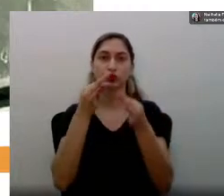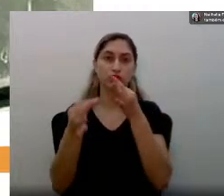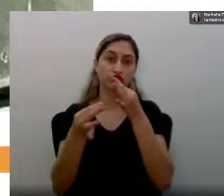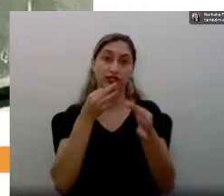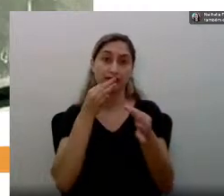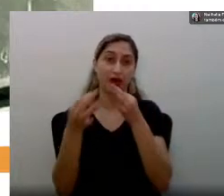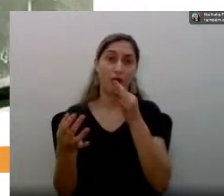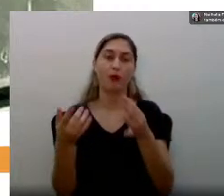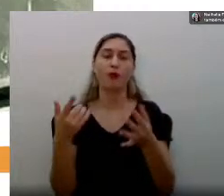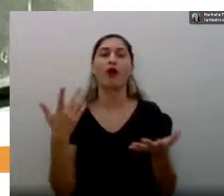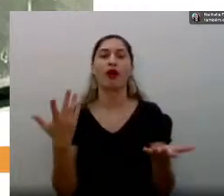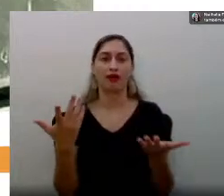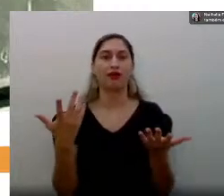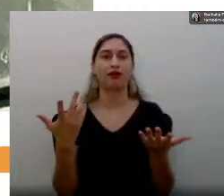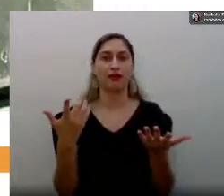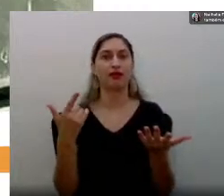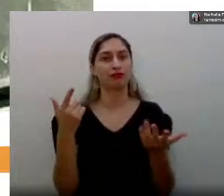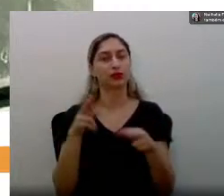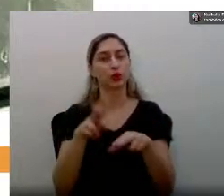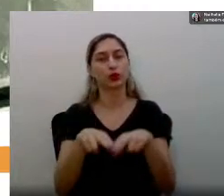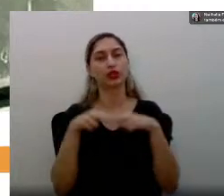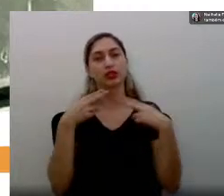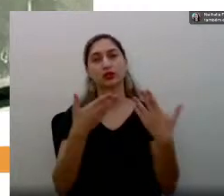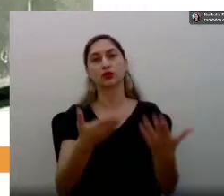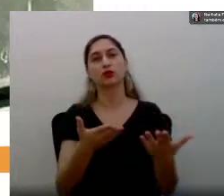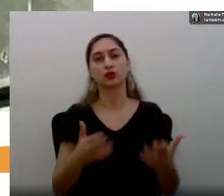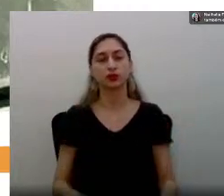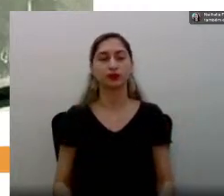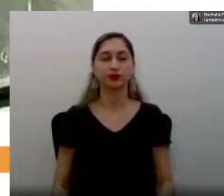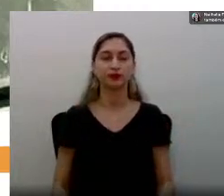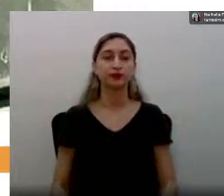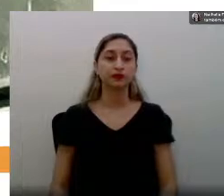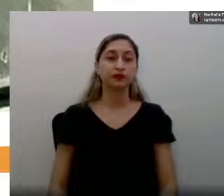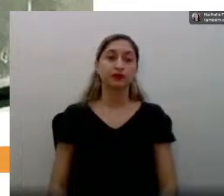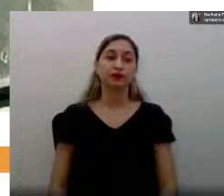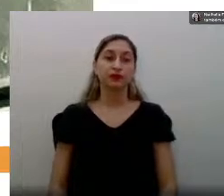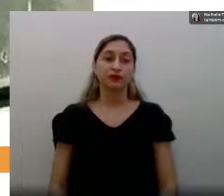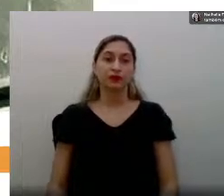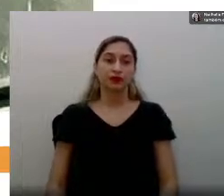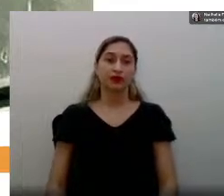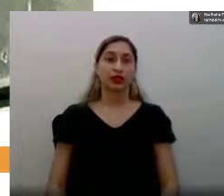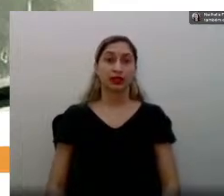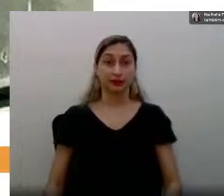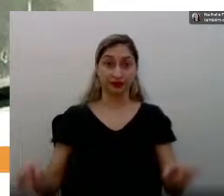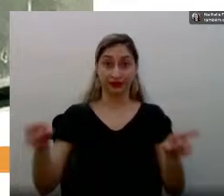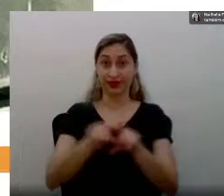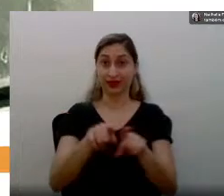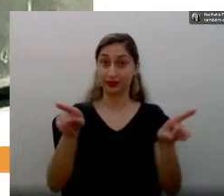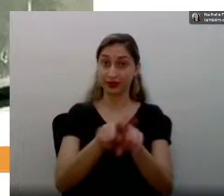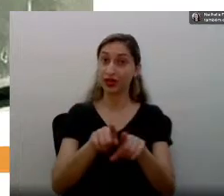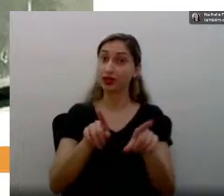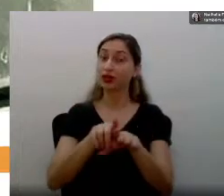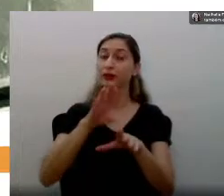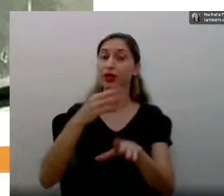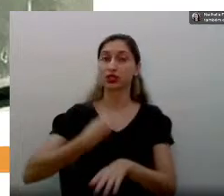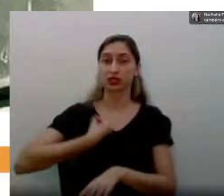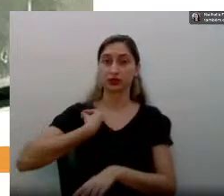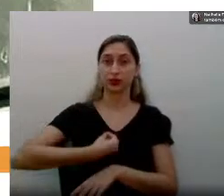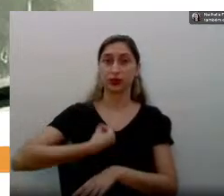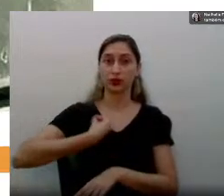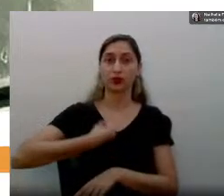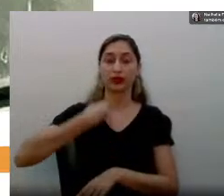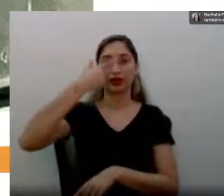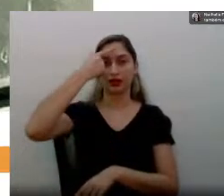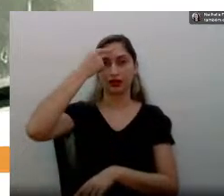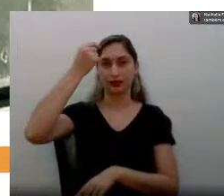tá é e ainda né ele foi membro da Academia Brasileira de ciências Daniel internacional de